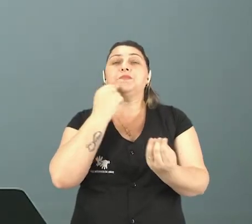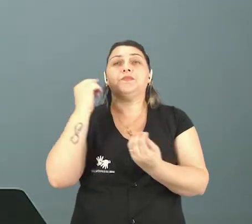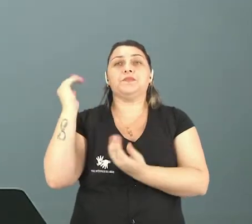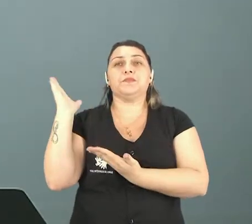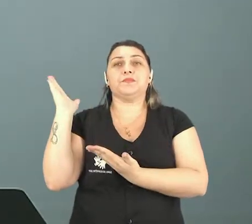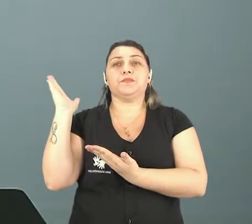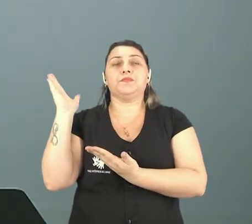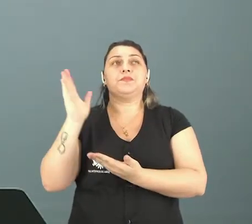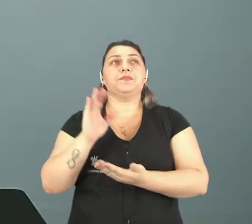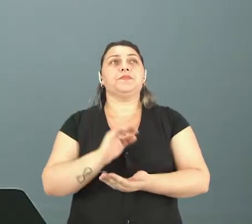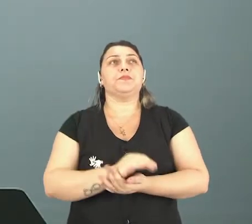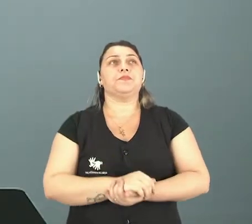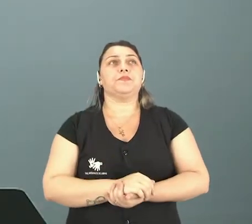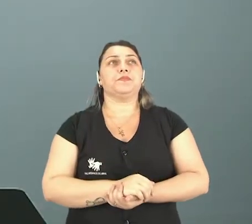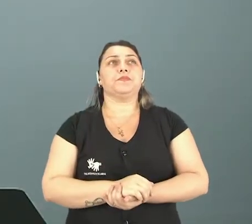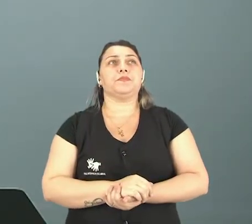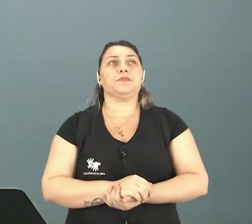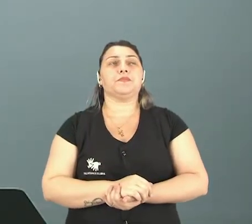aqui.